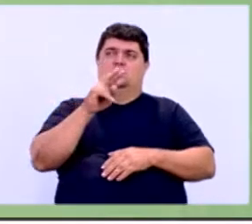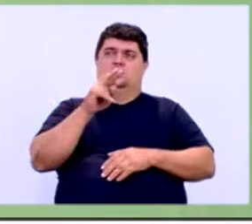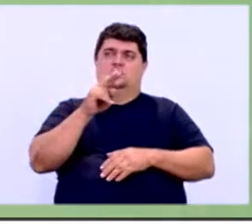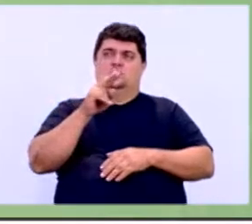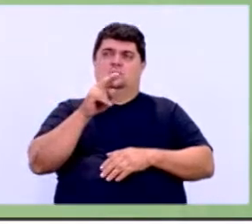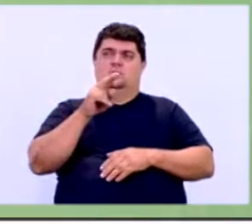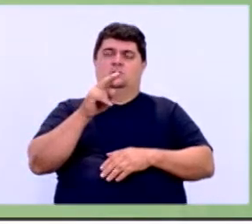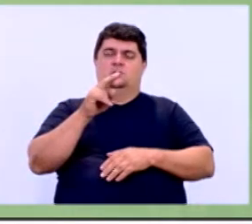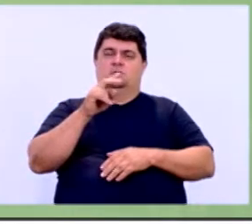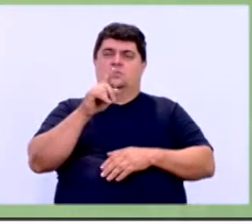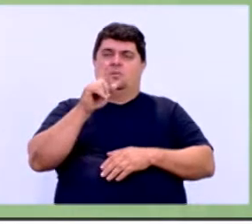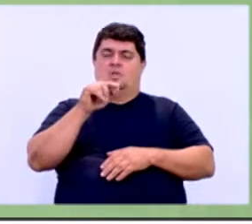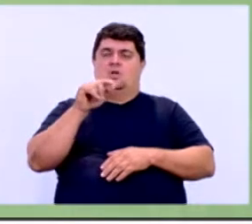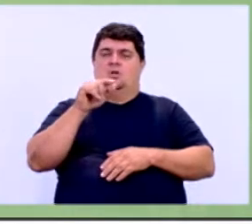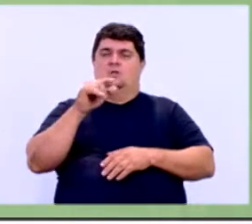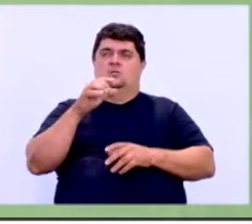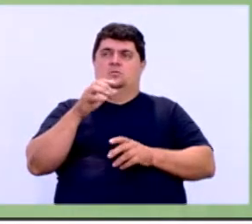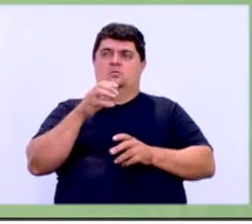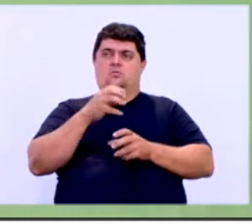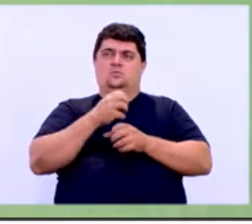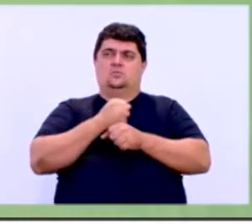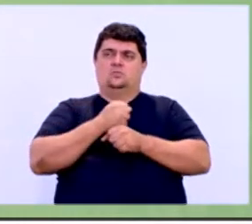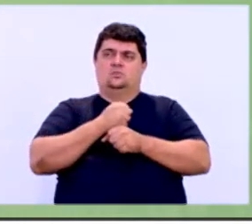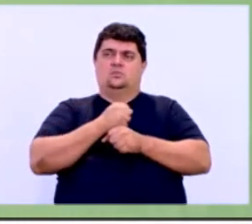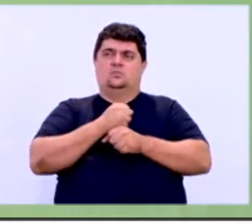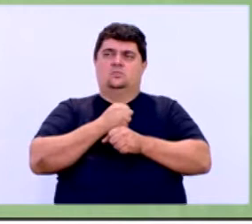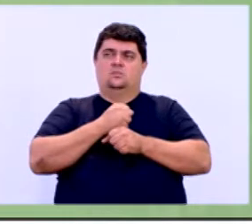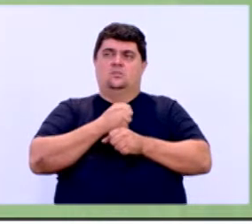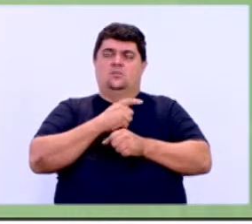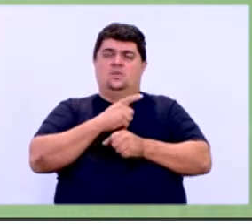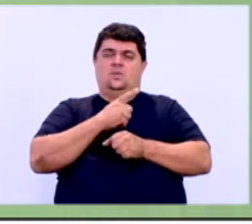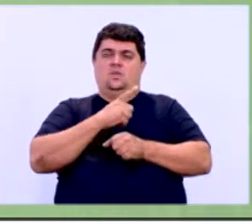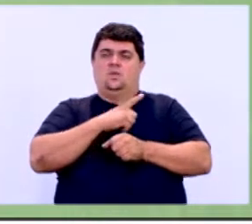gasto de capital ele envolve uma grande